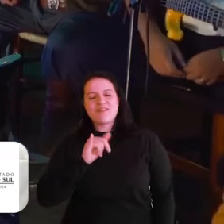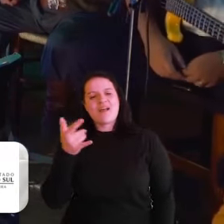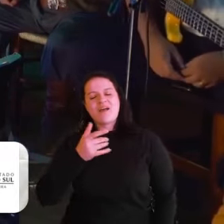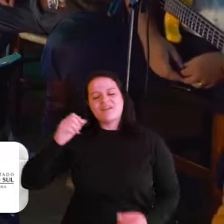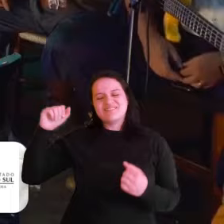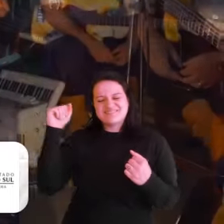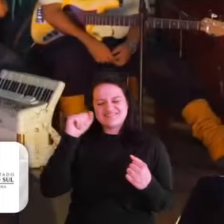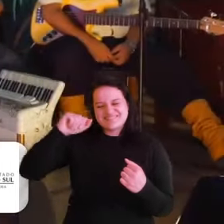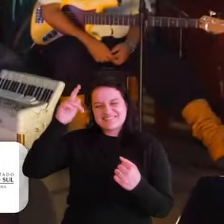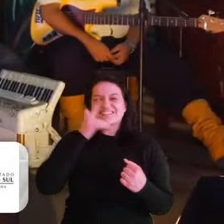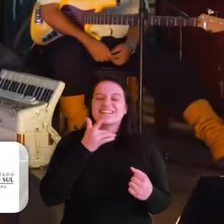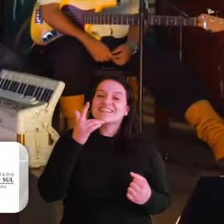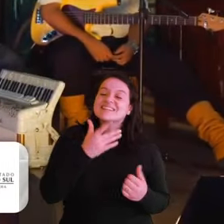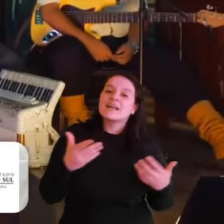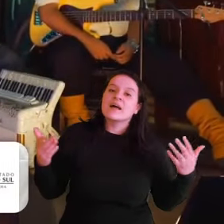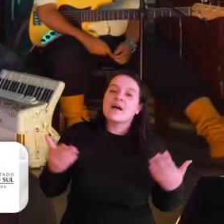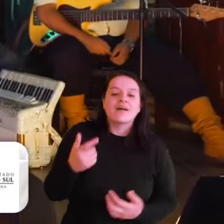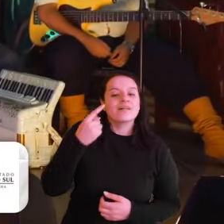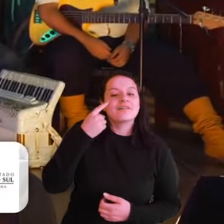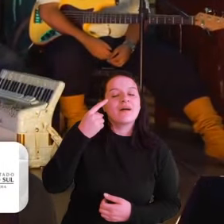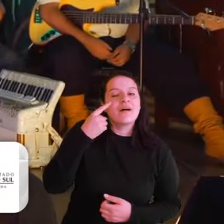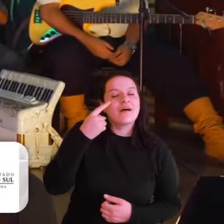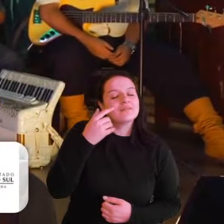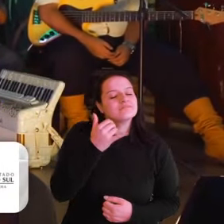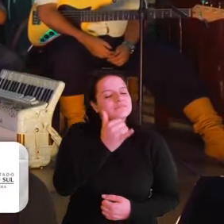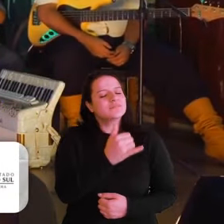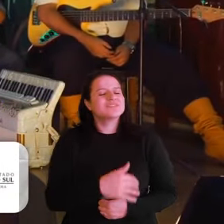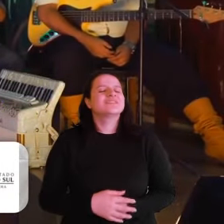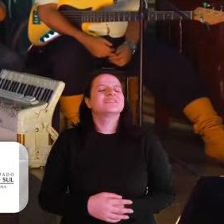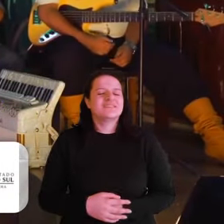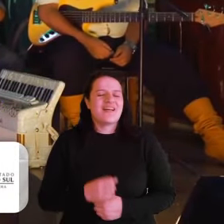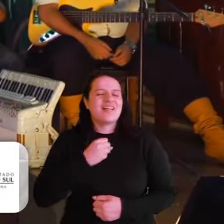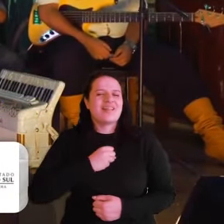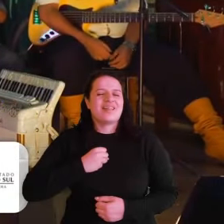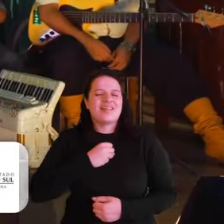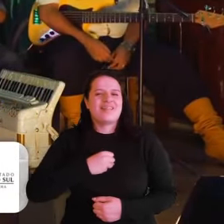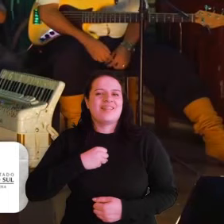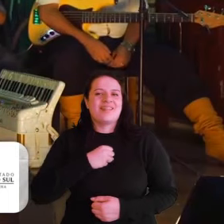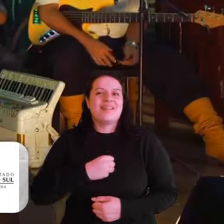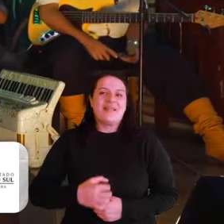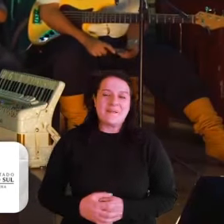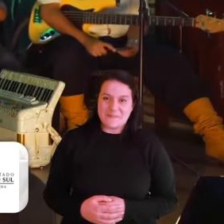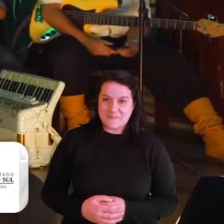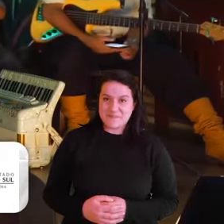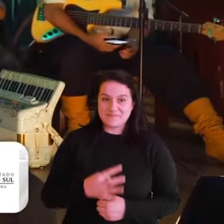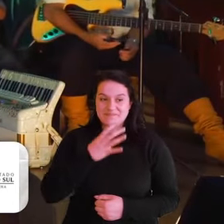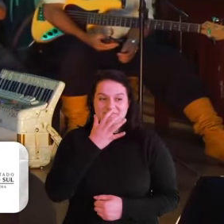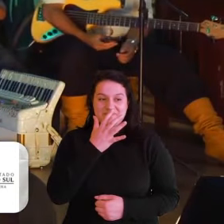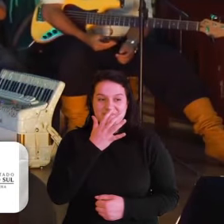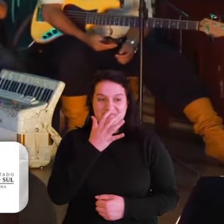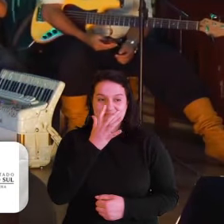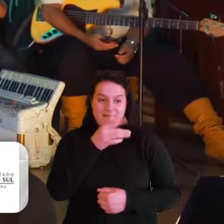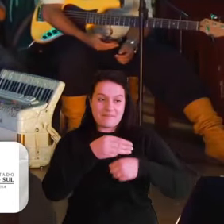só para arremedar vocês, mas para matar a saudade junto, né? Nós inspiramos, né, Gustavo, nos mestres, né? No Chiquito, no Gildinho,